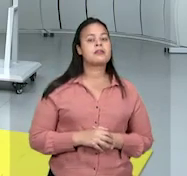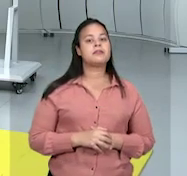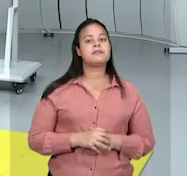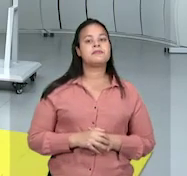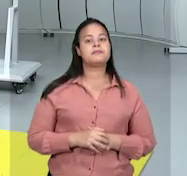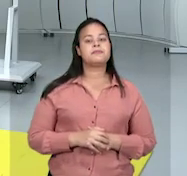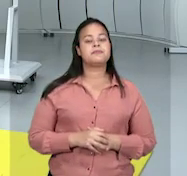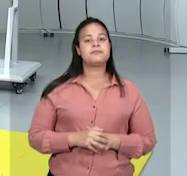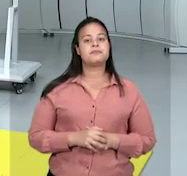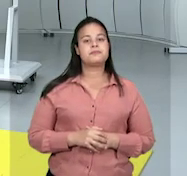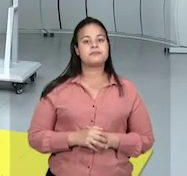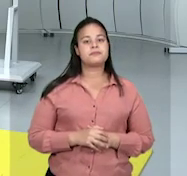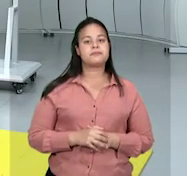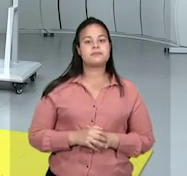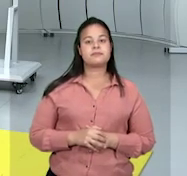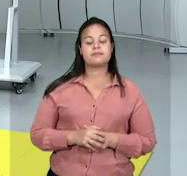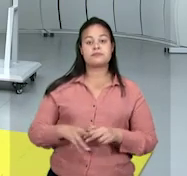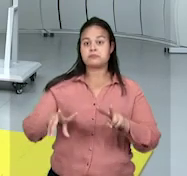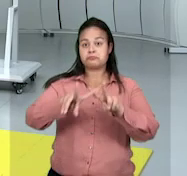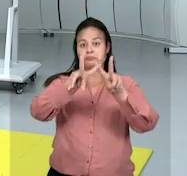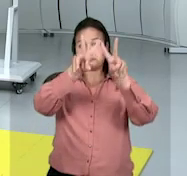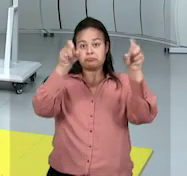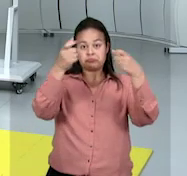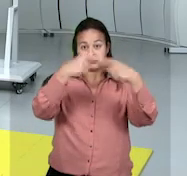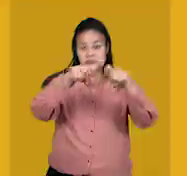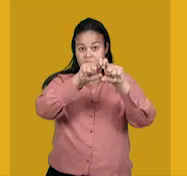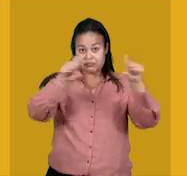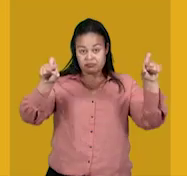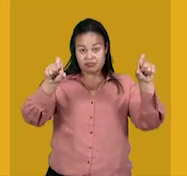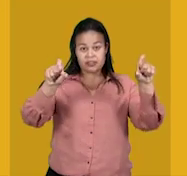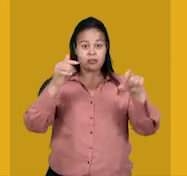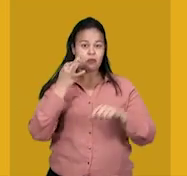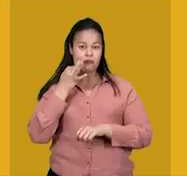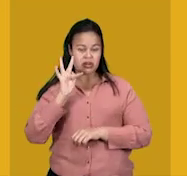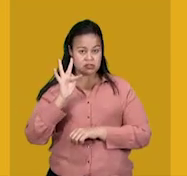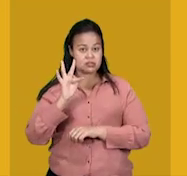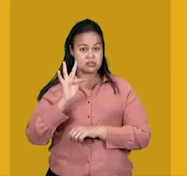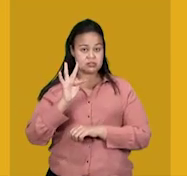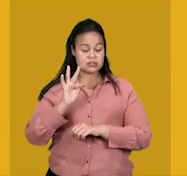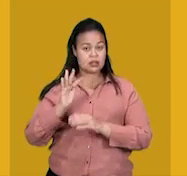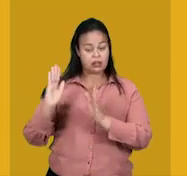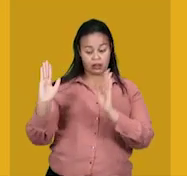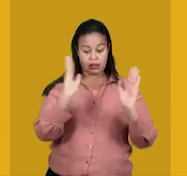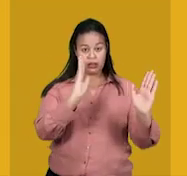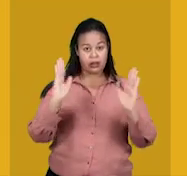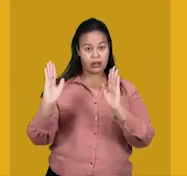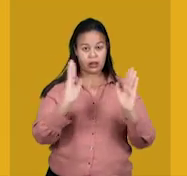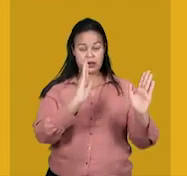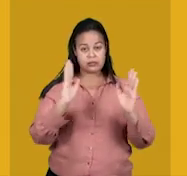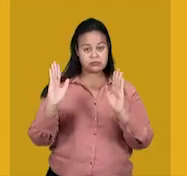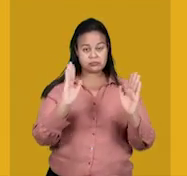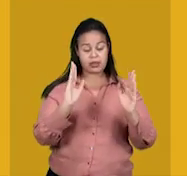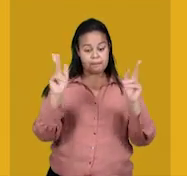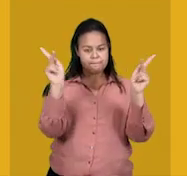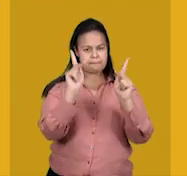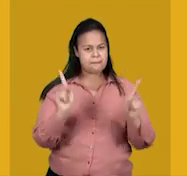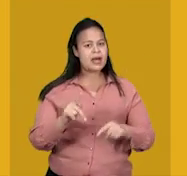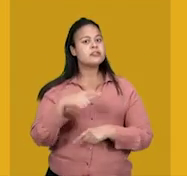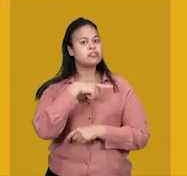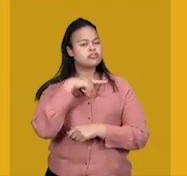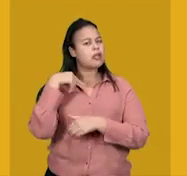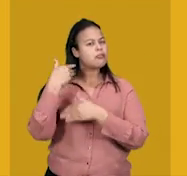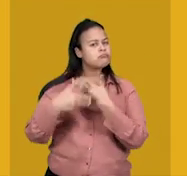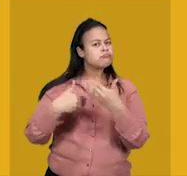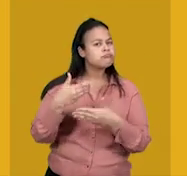A Belle Époque, do francês Bela Época, foi um período de grande otimismo e paz,